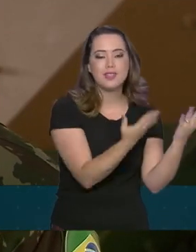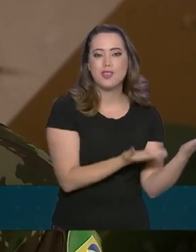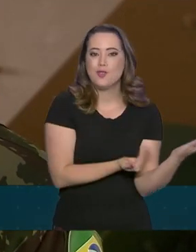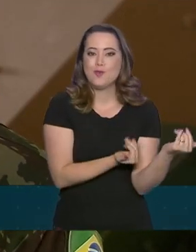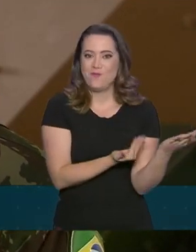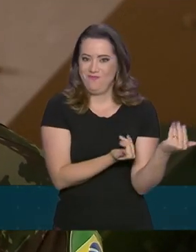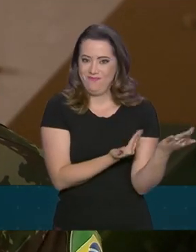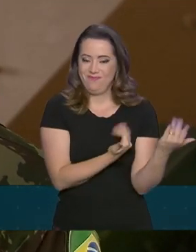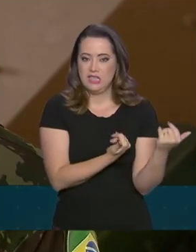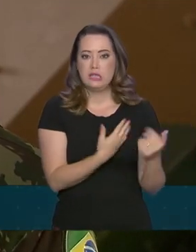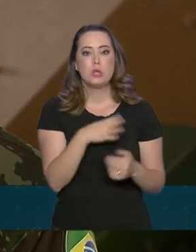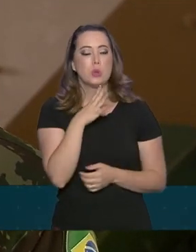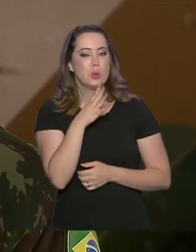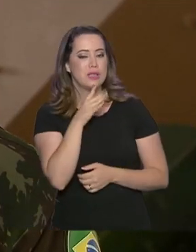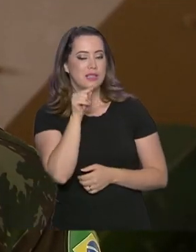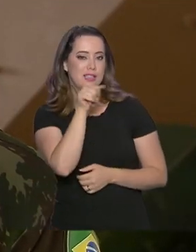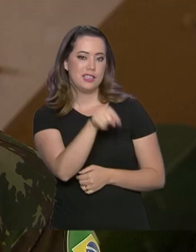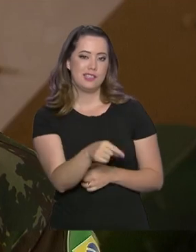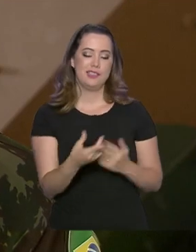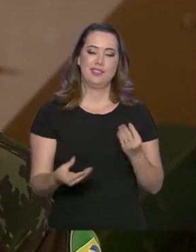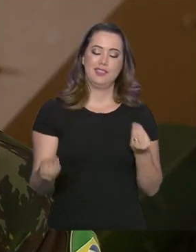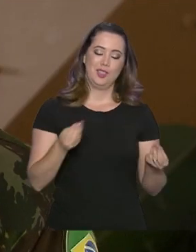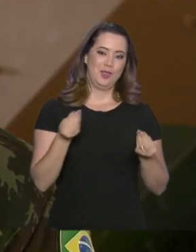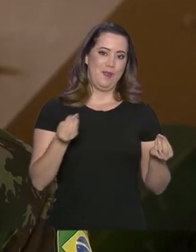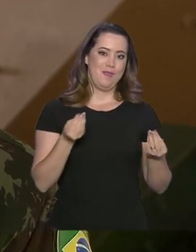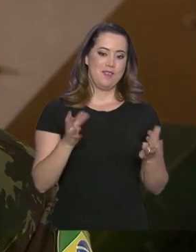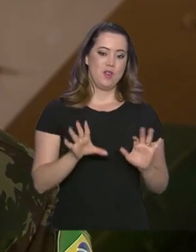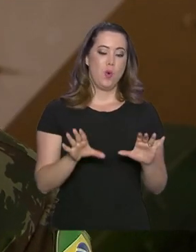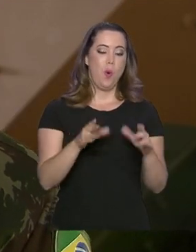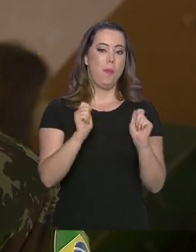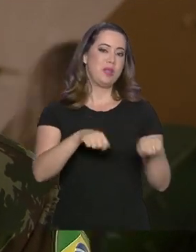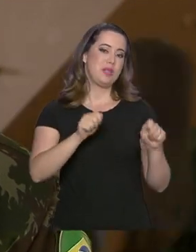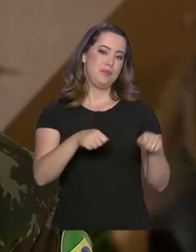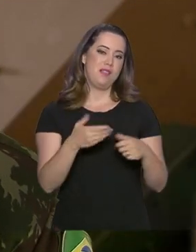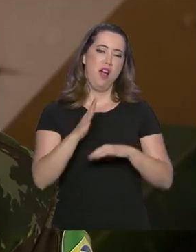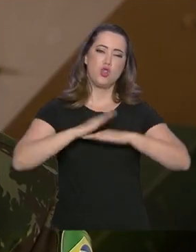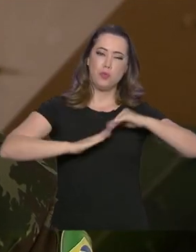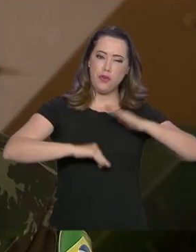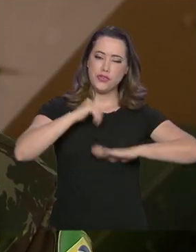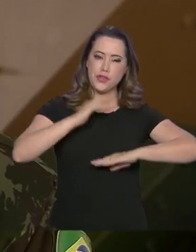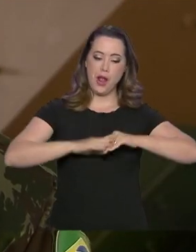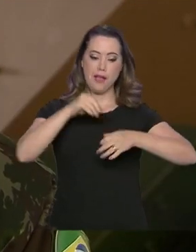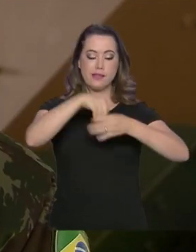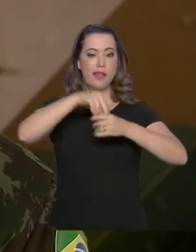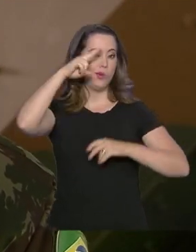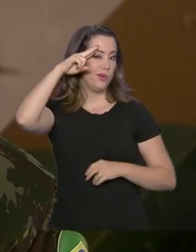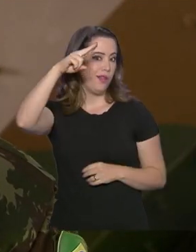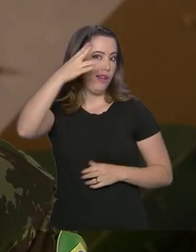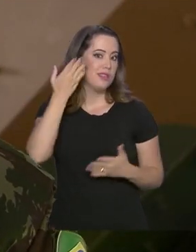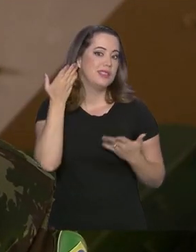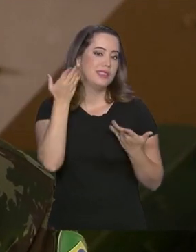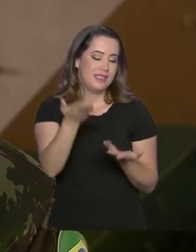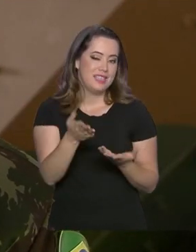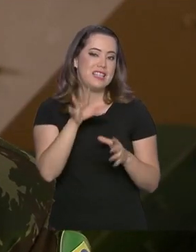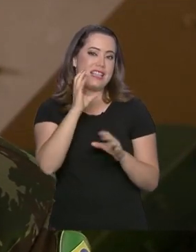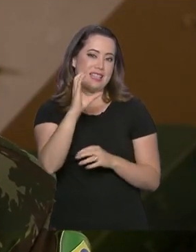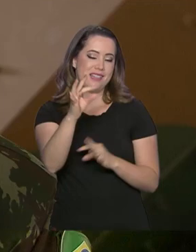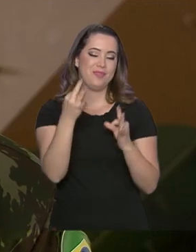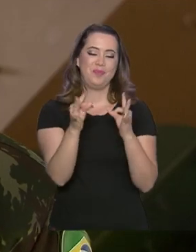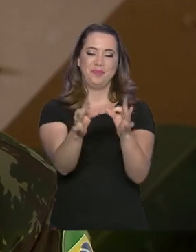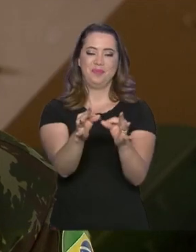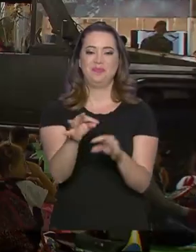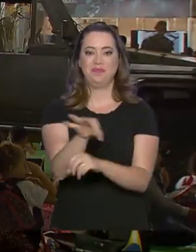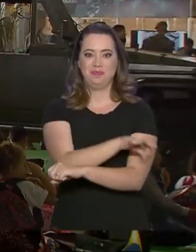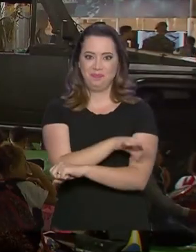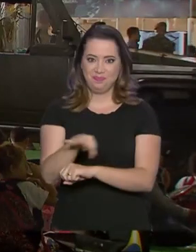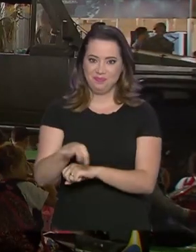para tentar conhecer qual a possibilidade de profissionalismo dentro do Exército nessa área de ciência, tecnologia e